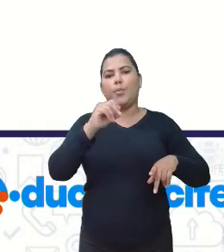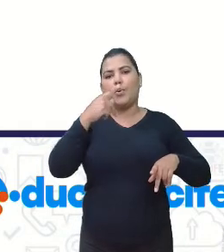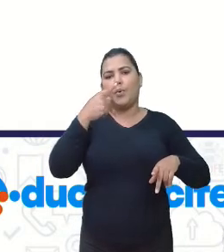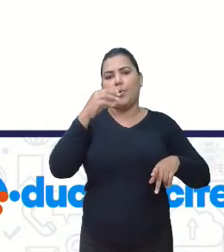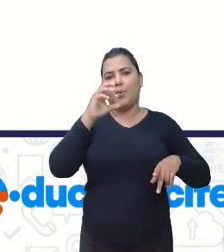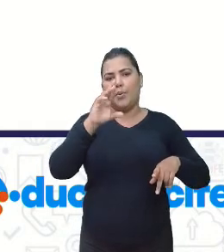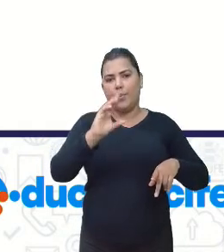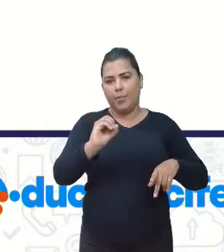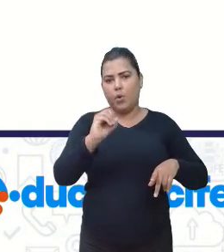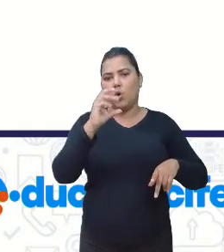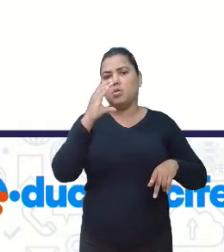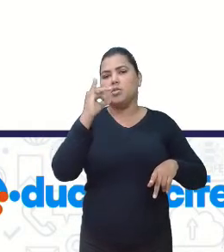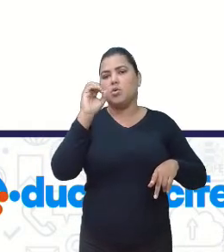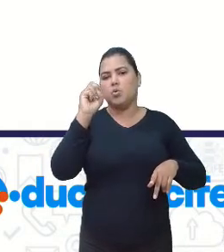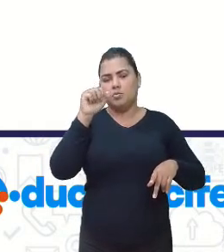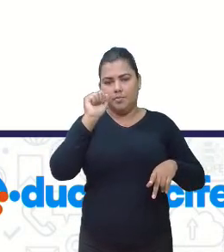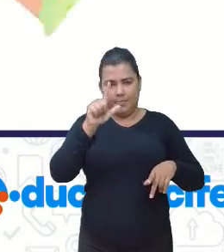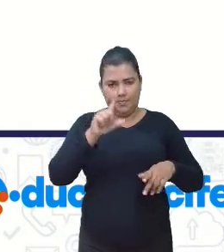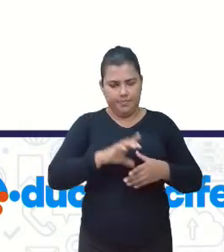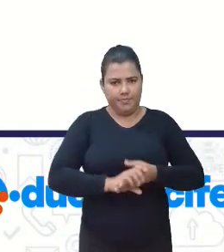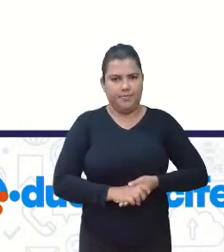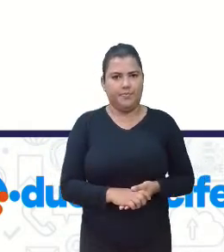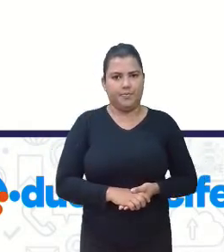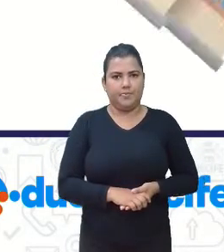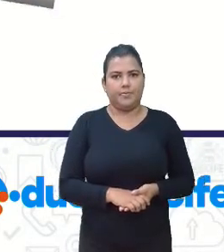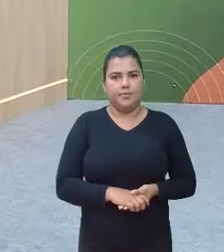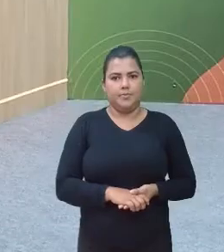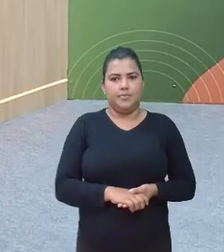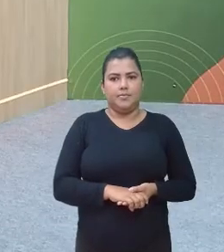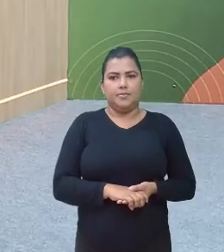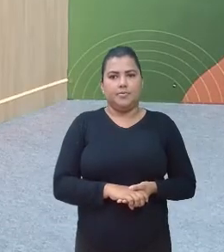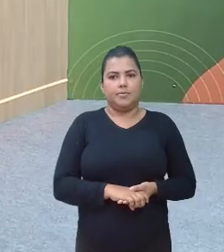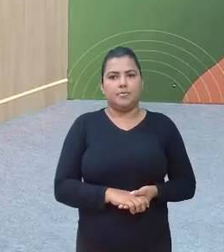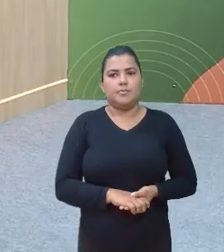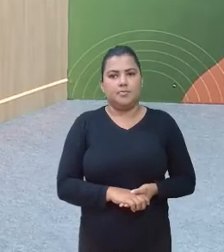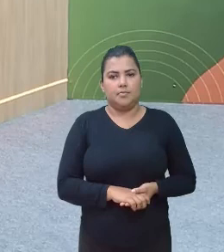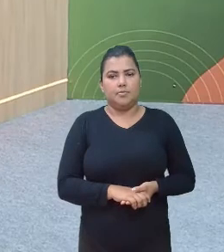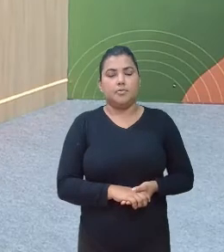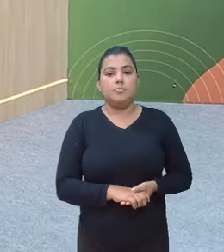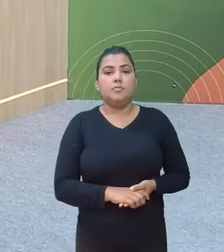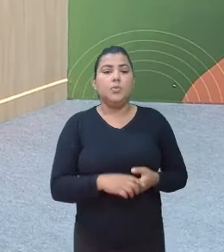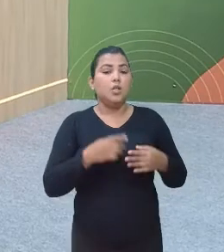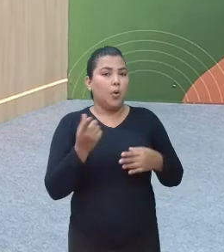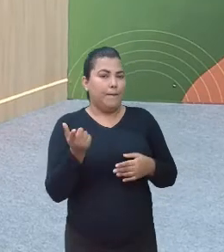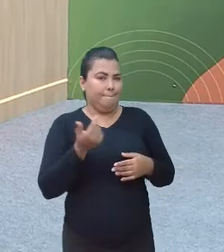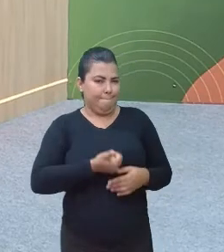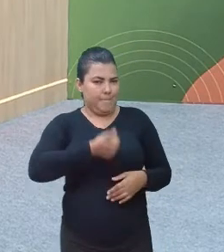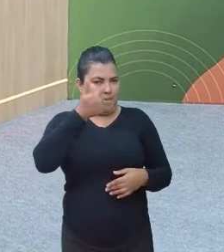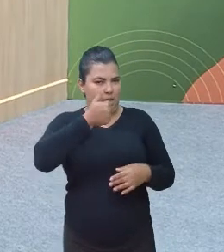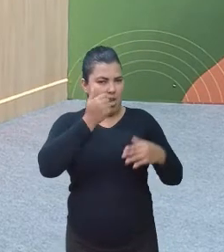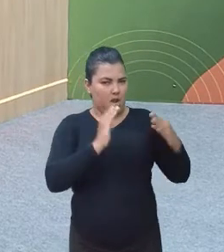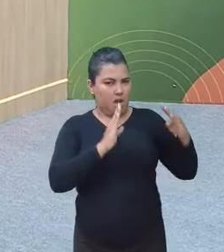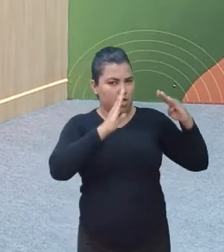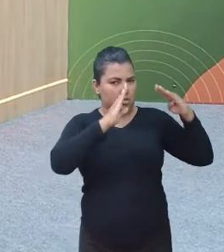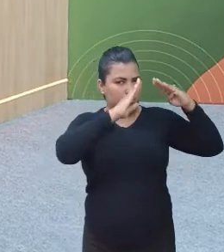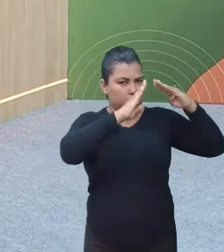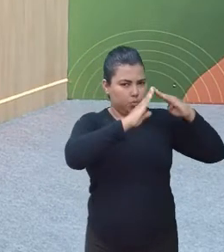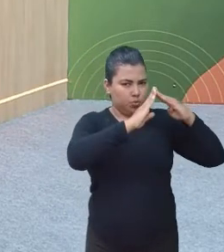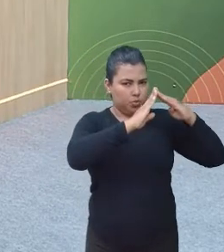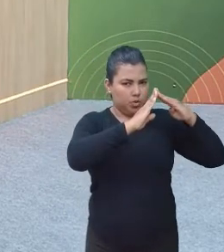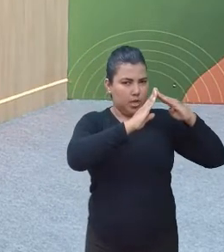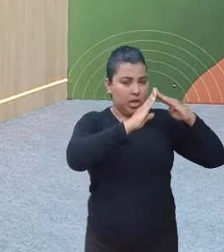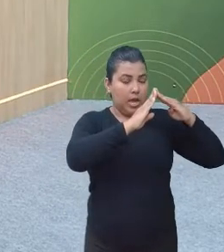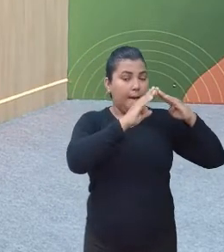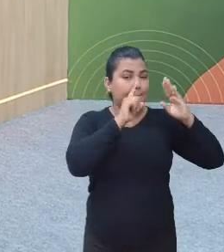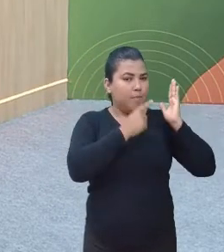casas? Vamos ver aqui na tela o que eu vou destacar. Então, tanto na casa, a primeira casa, quanto a segunda, eu estou